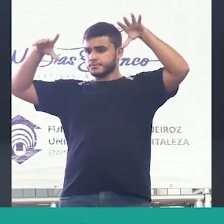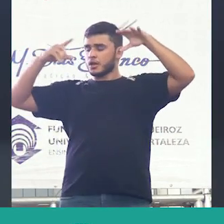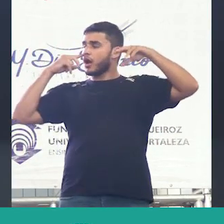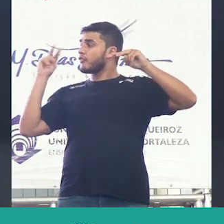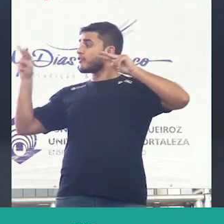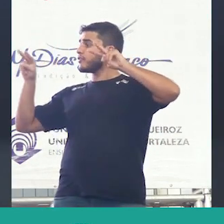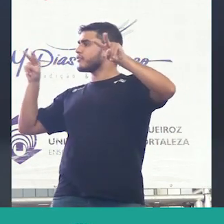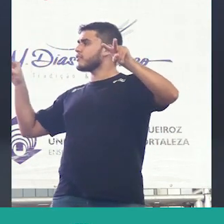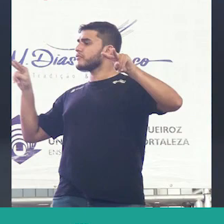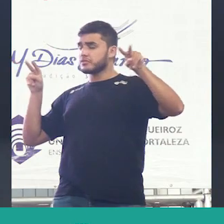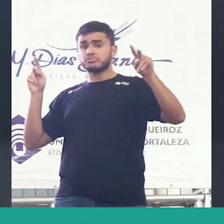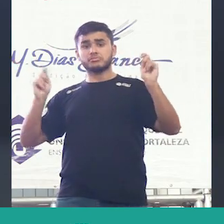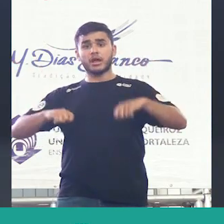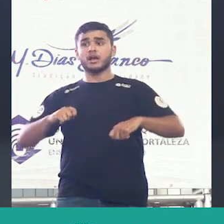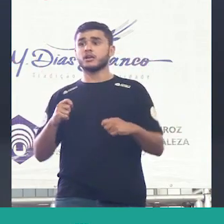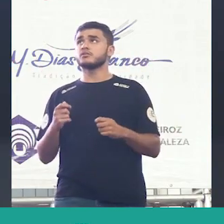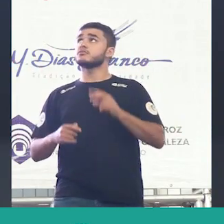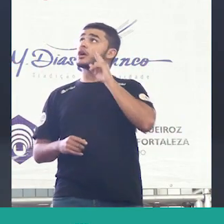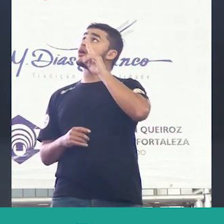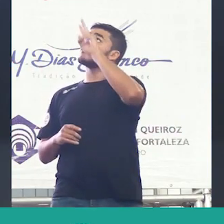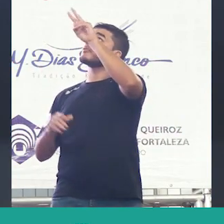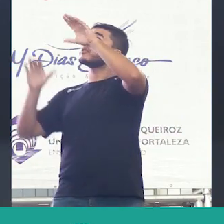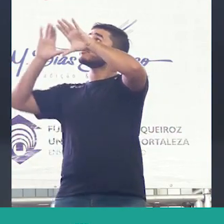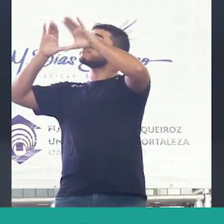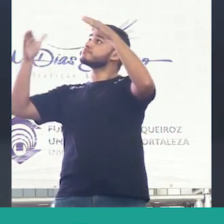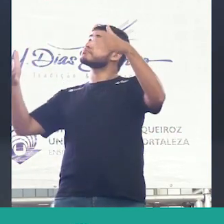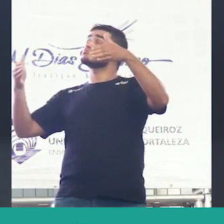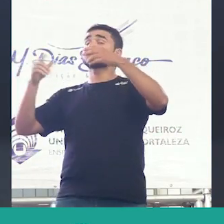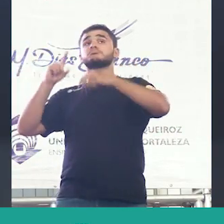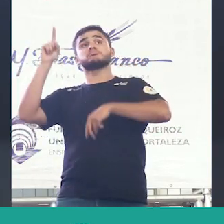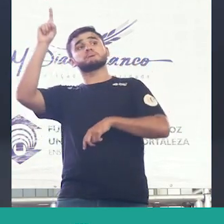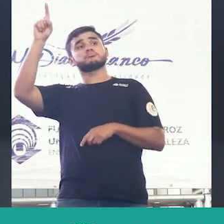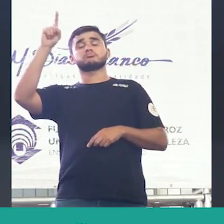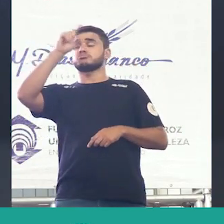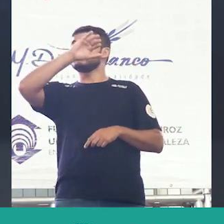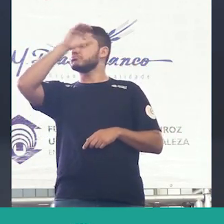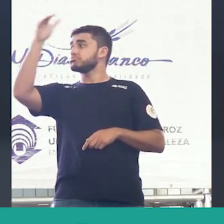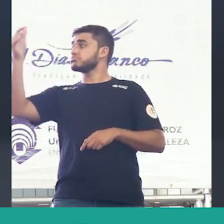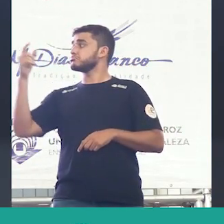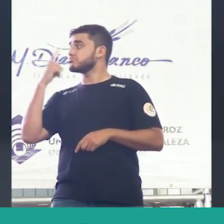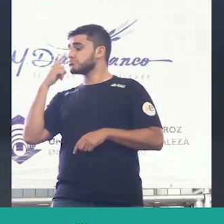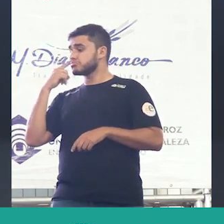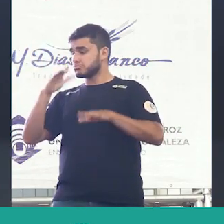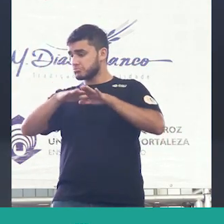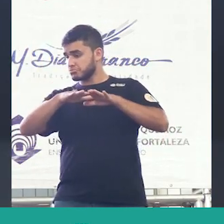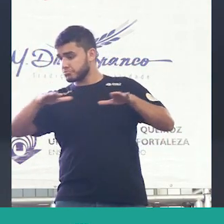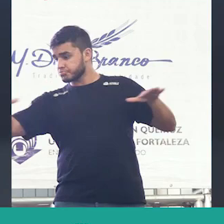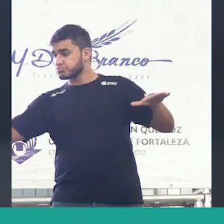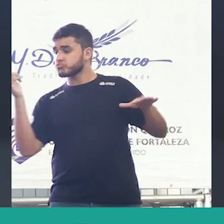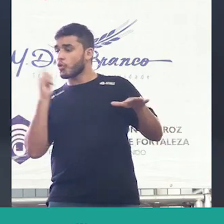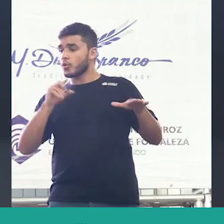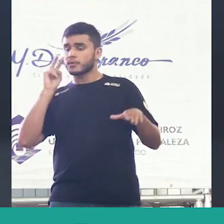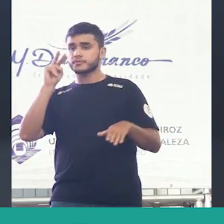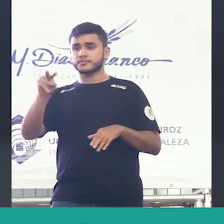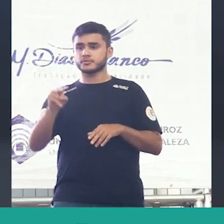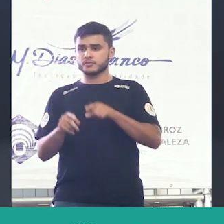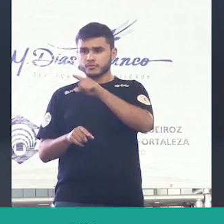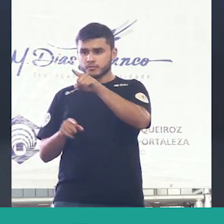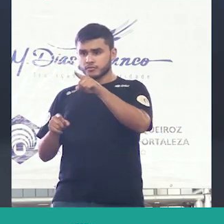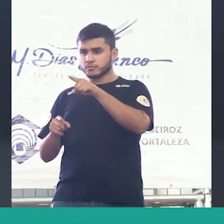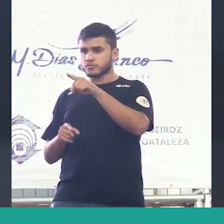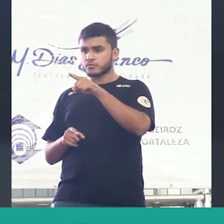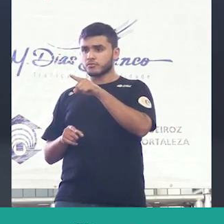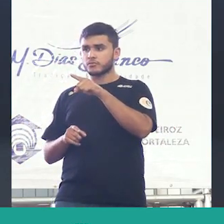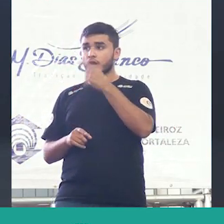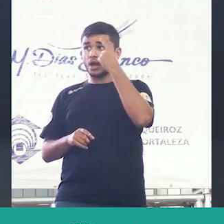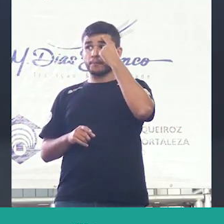difusas. Por quê, professor? Porque eu vejo o teto, eu vejo o solo, eu não vejo a sua lente.